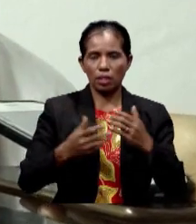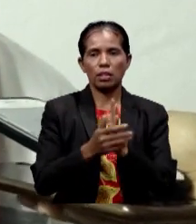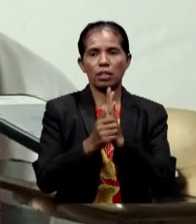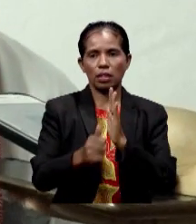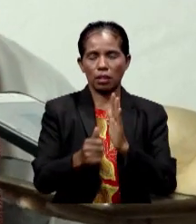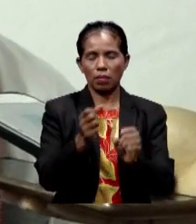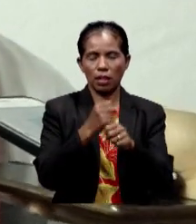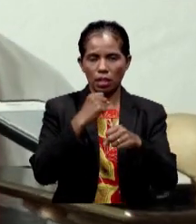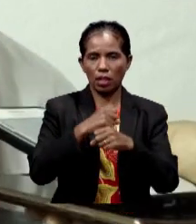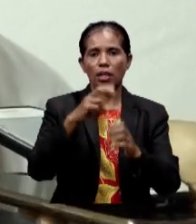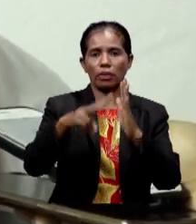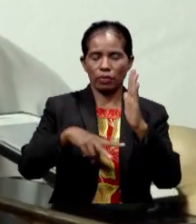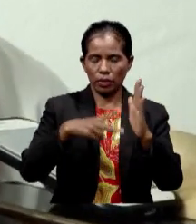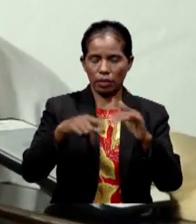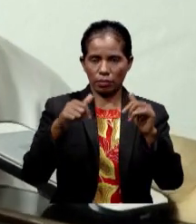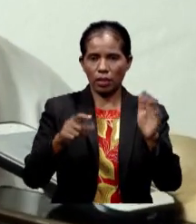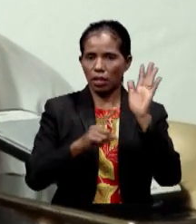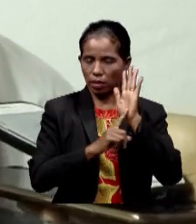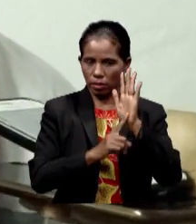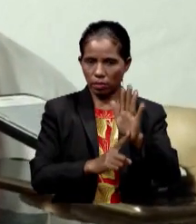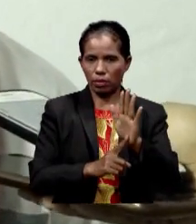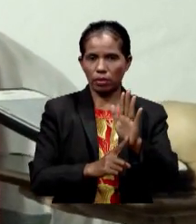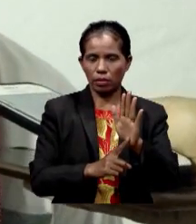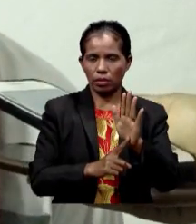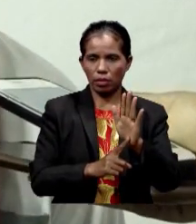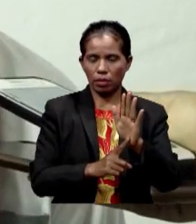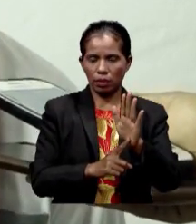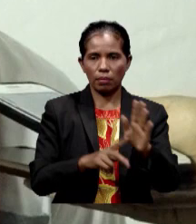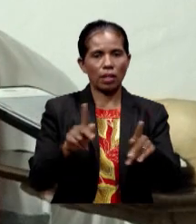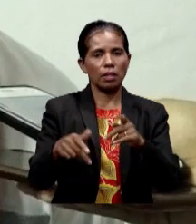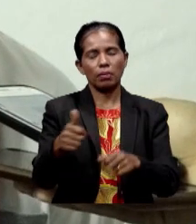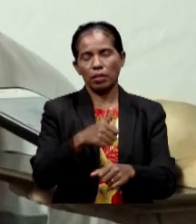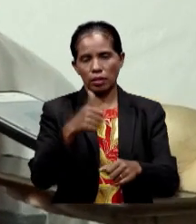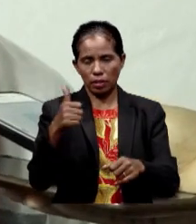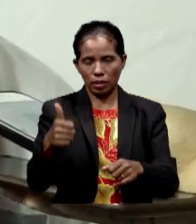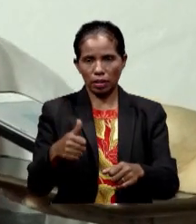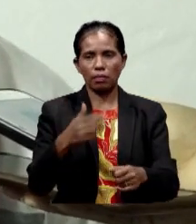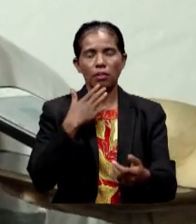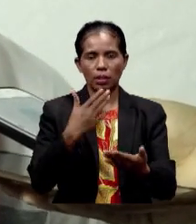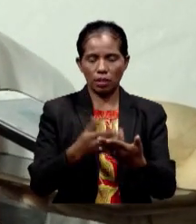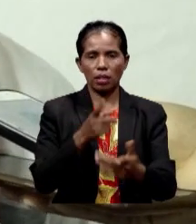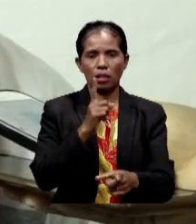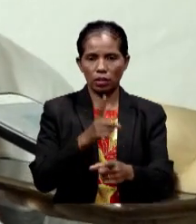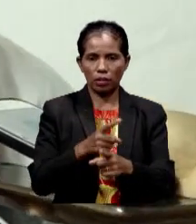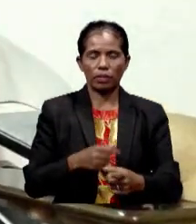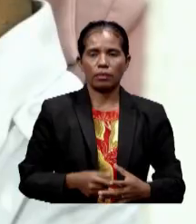ida ne ne par bel hatudu ba mundo ba maselo e ne di acceptable e